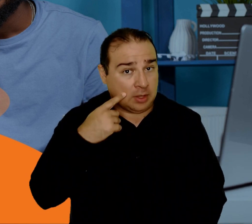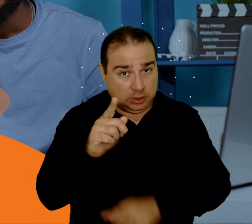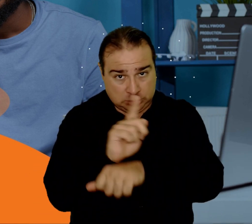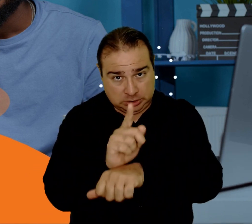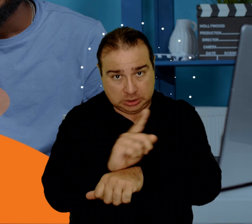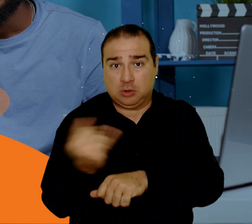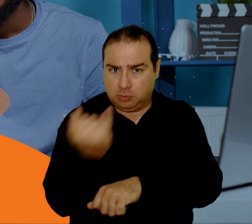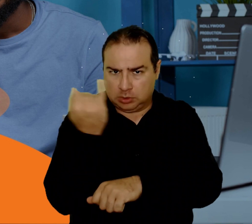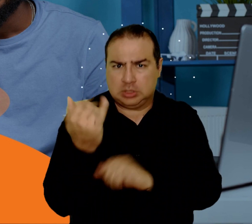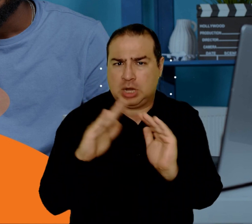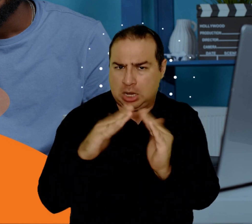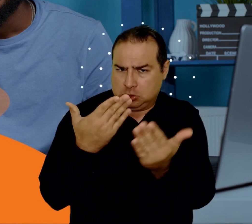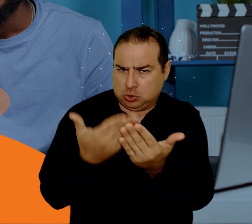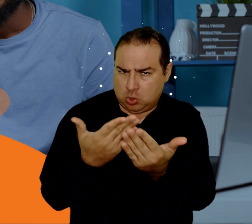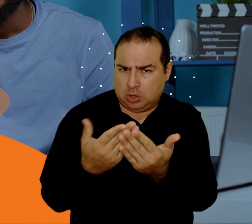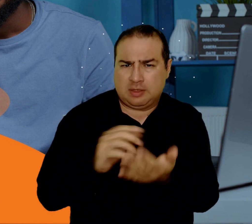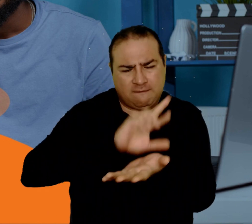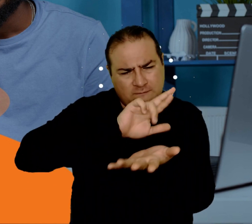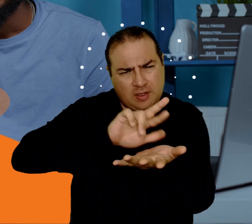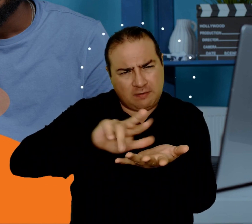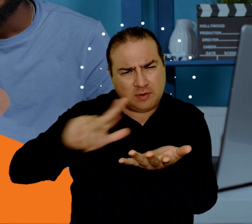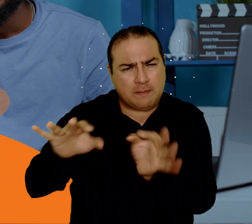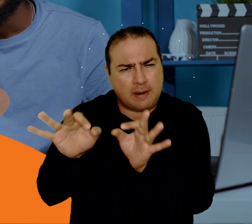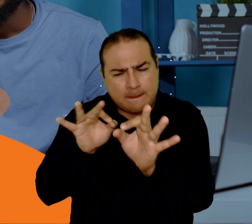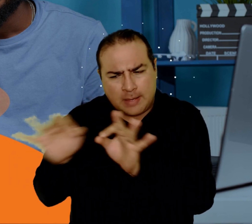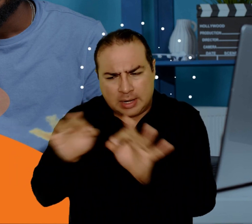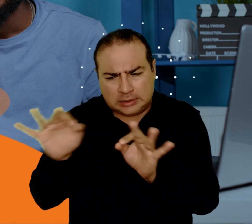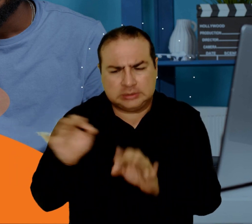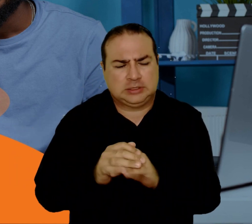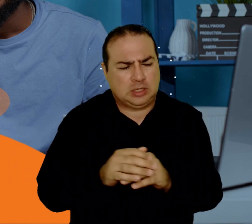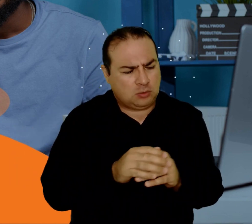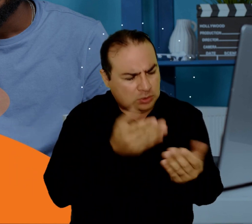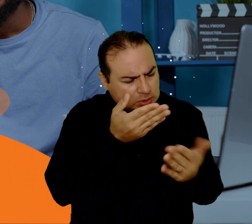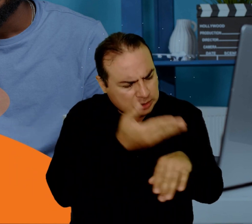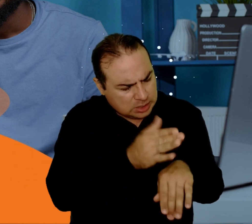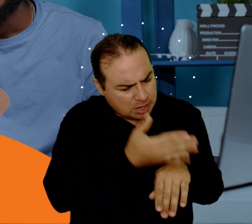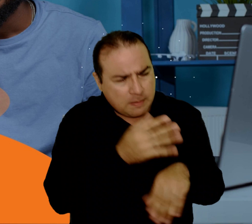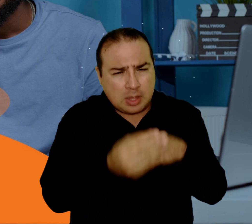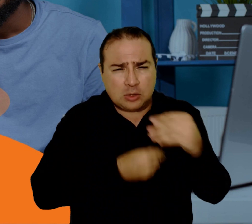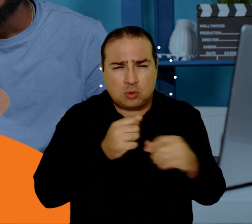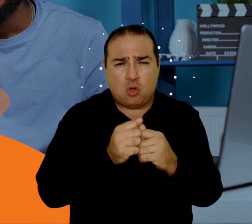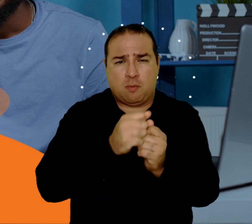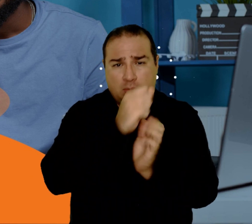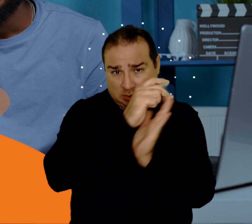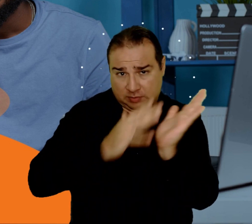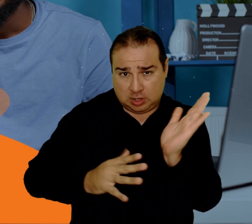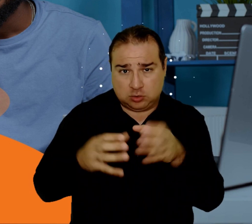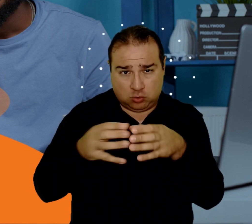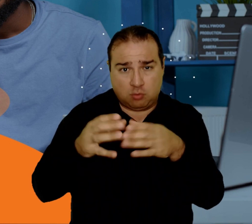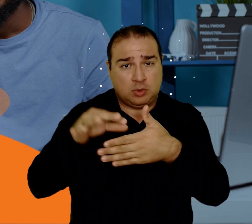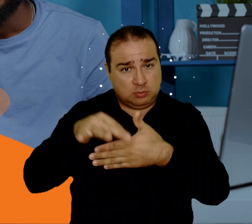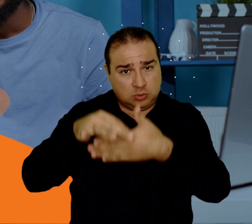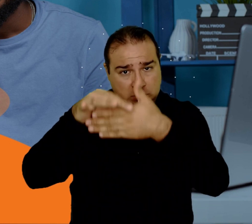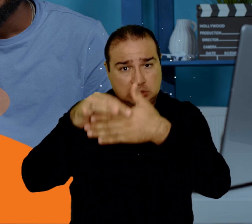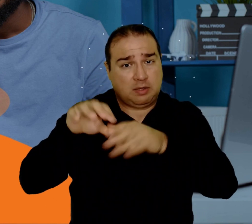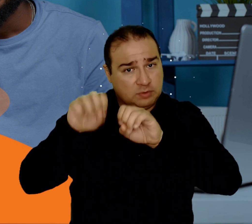da gestão escolar, que envolve as diversas etapas de planejamento e desenvolvimento das atividades da própria liderança,